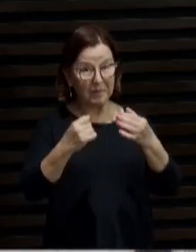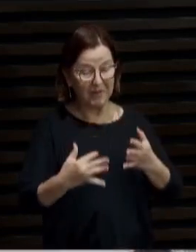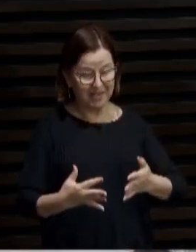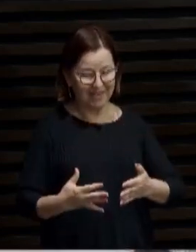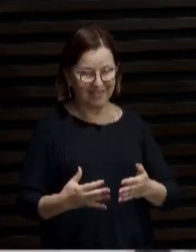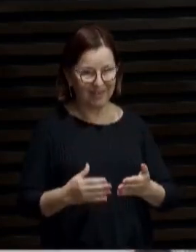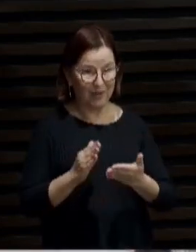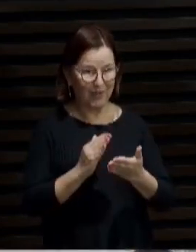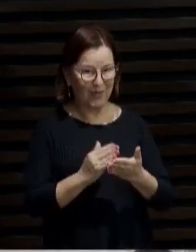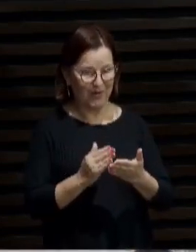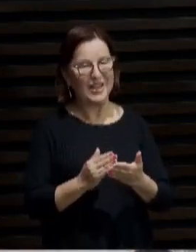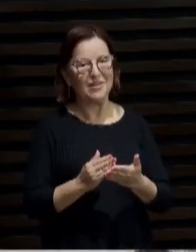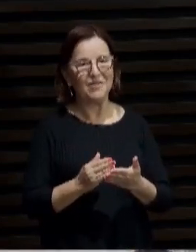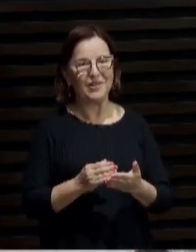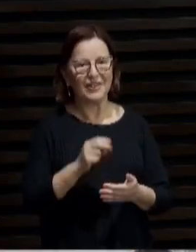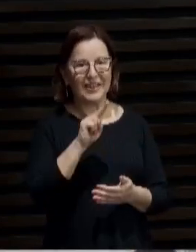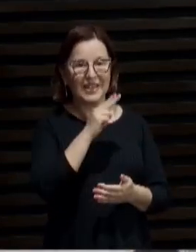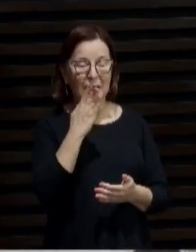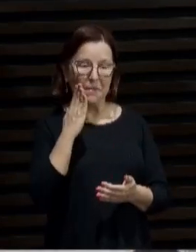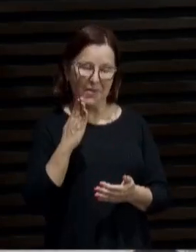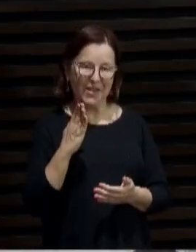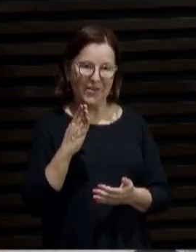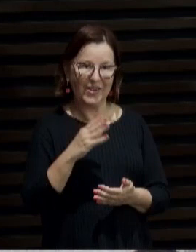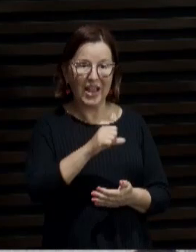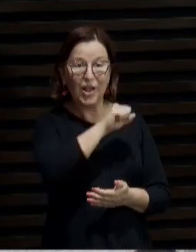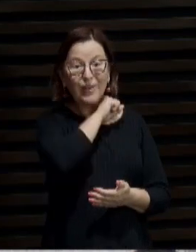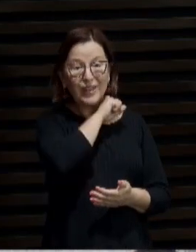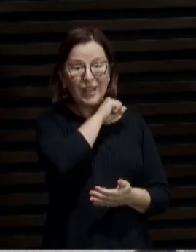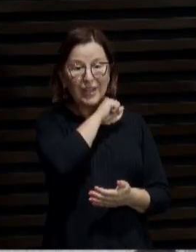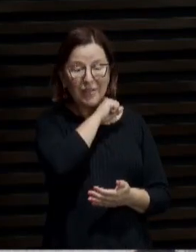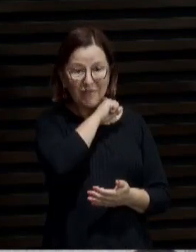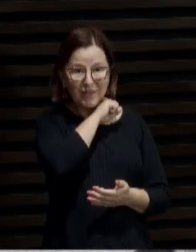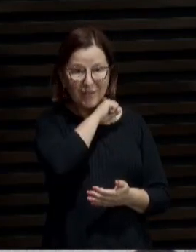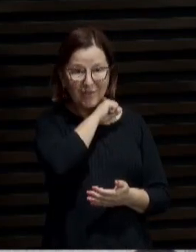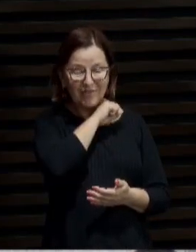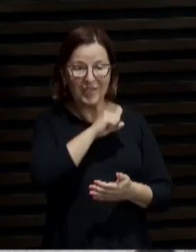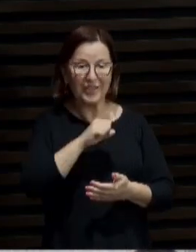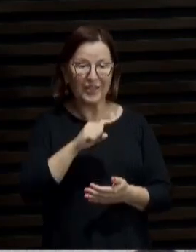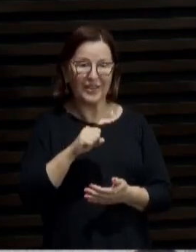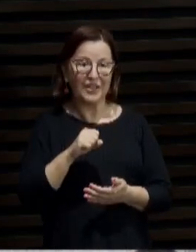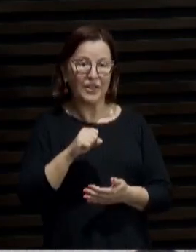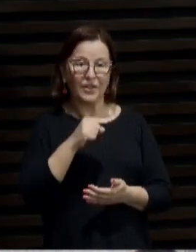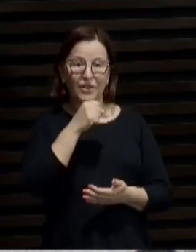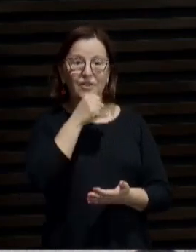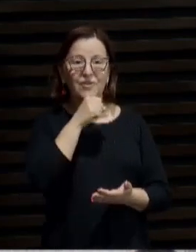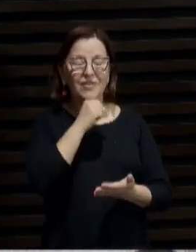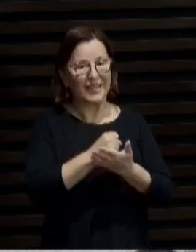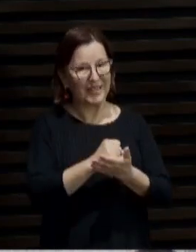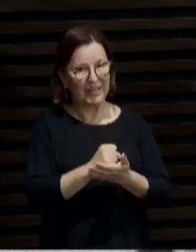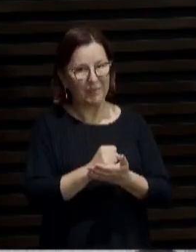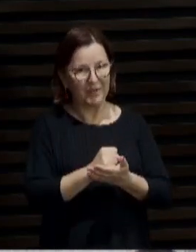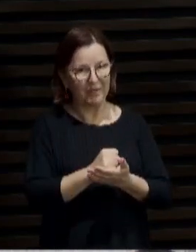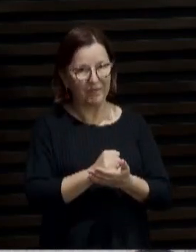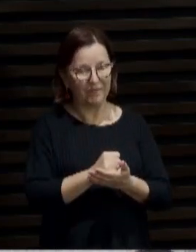quê? Os sacrifícios feitos pelos sacerdotes do Antigo Testamento. Então não é uma espada de 2